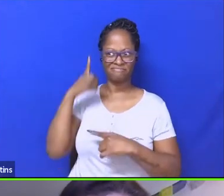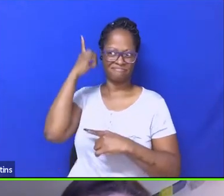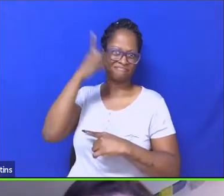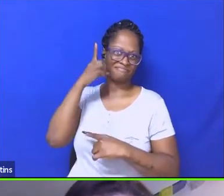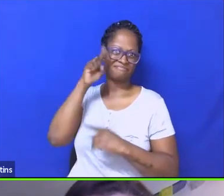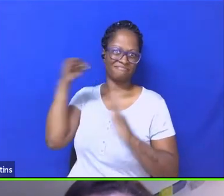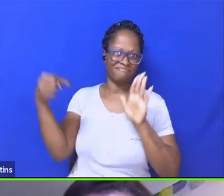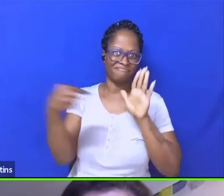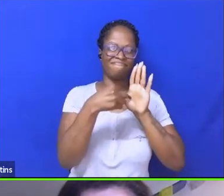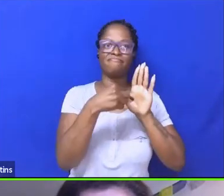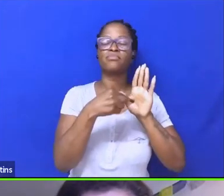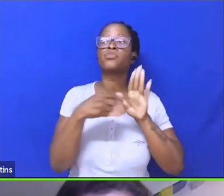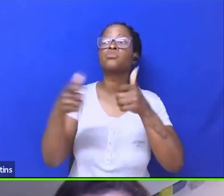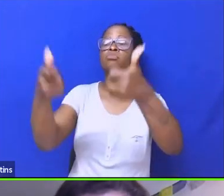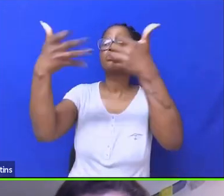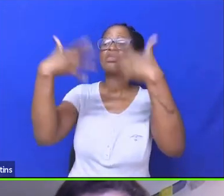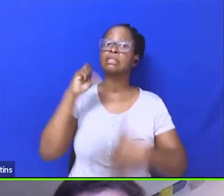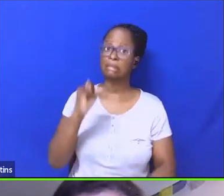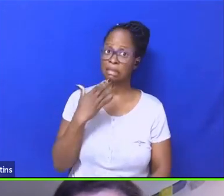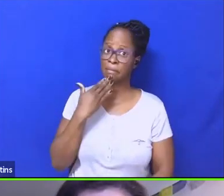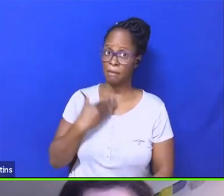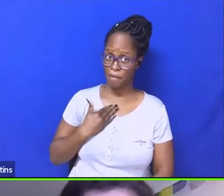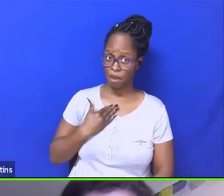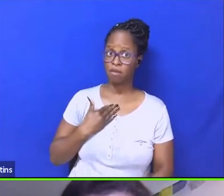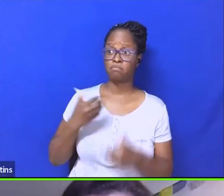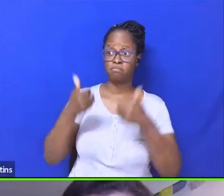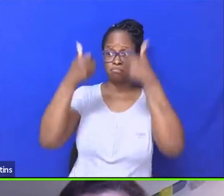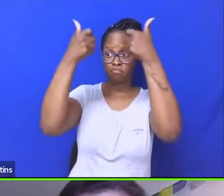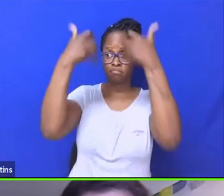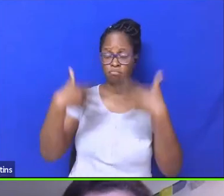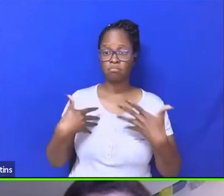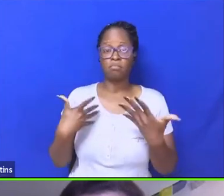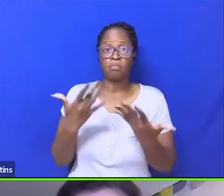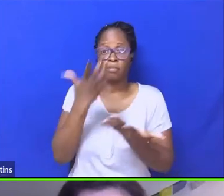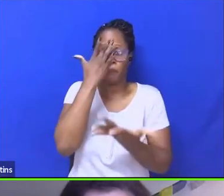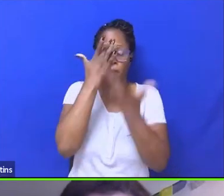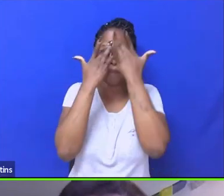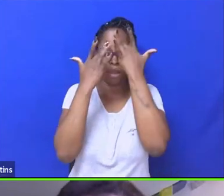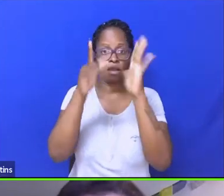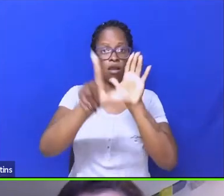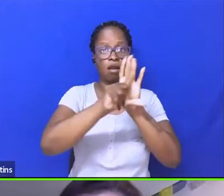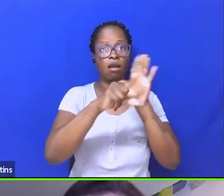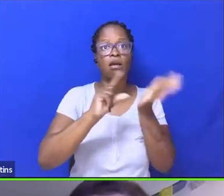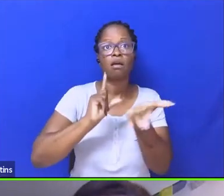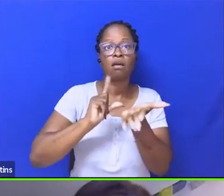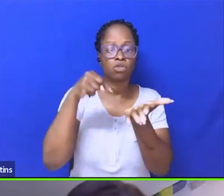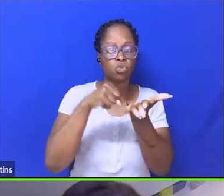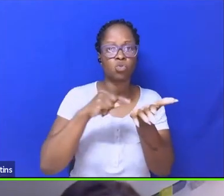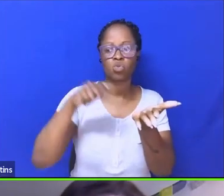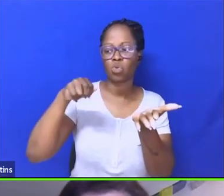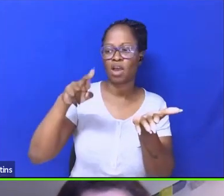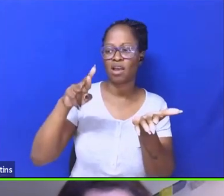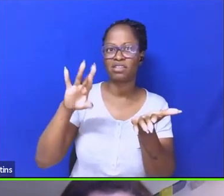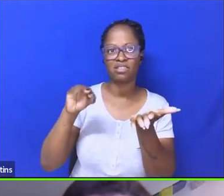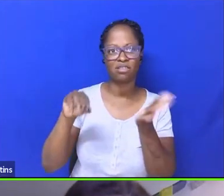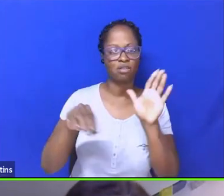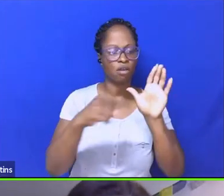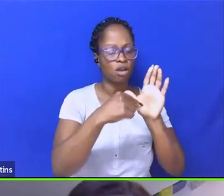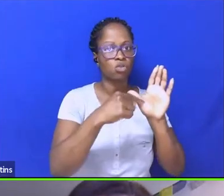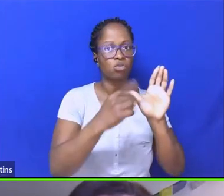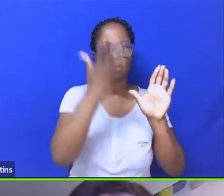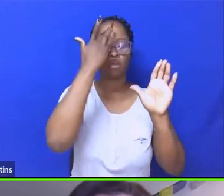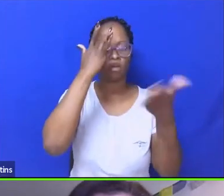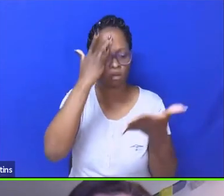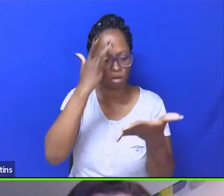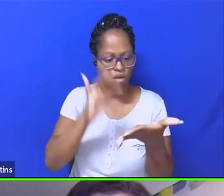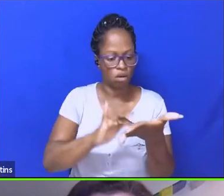a aprender de memória uns artículos com números então é o número 700 é o número 2.500